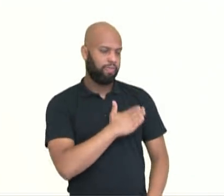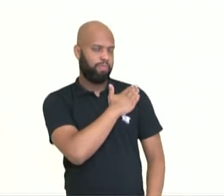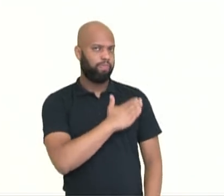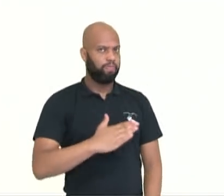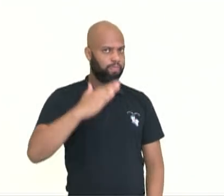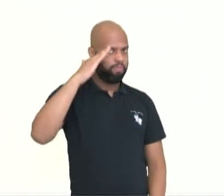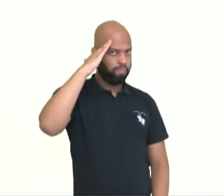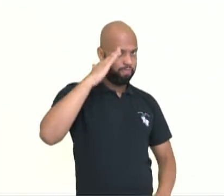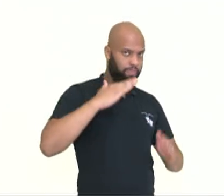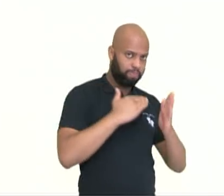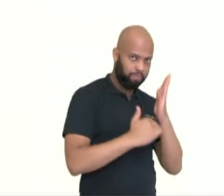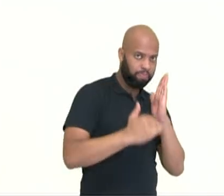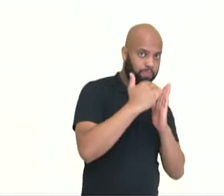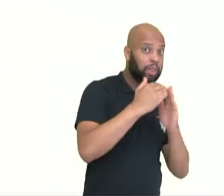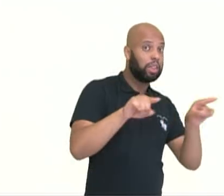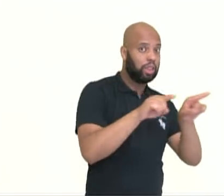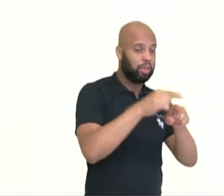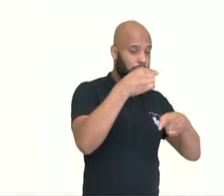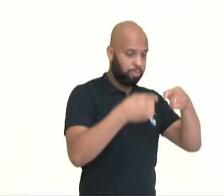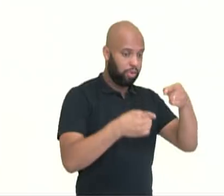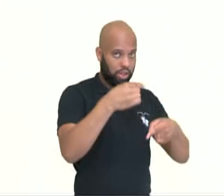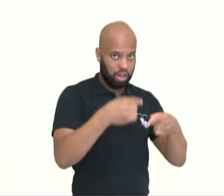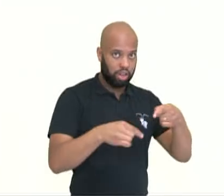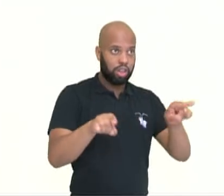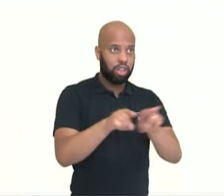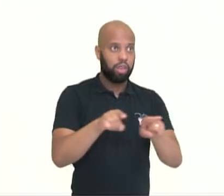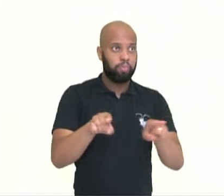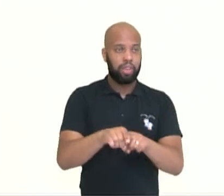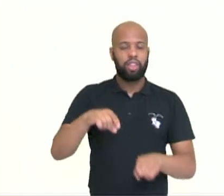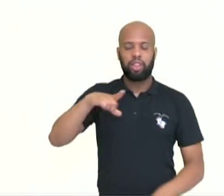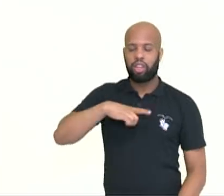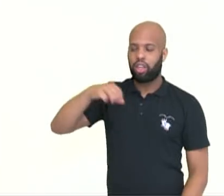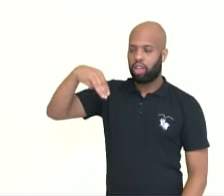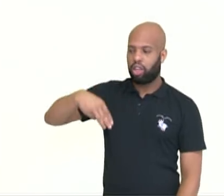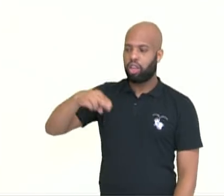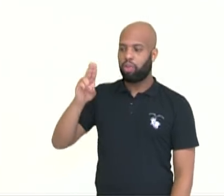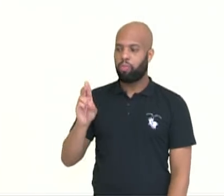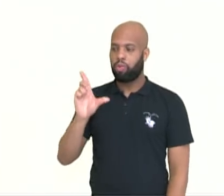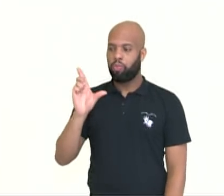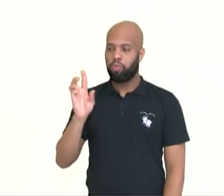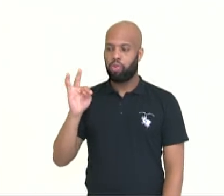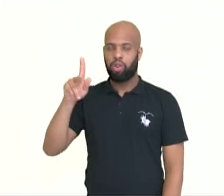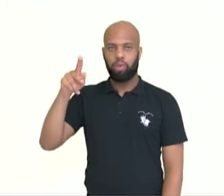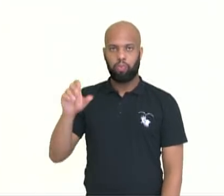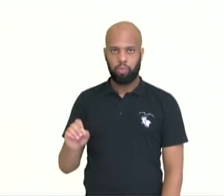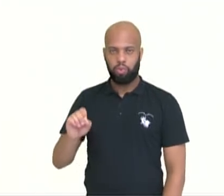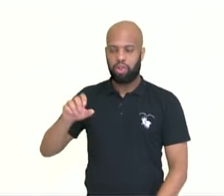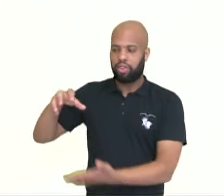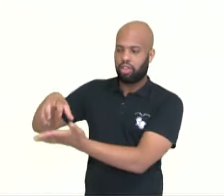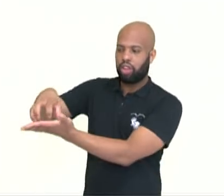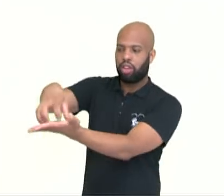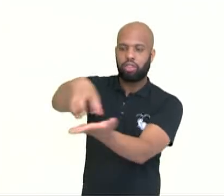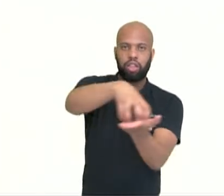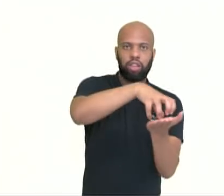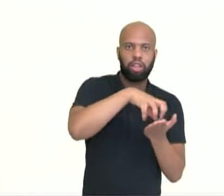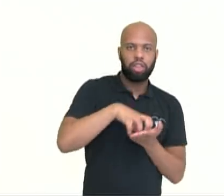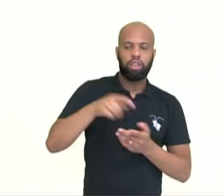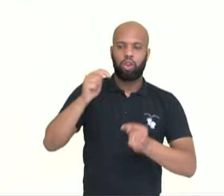dos Estados Unidos e multi para designar os múltiplos centros de poder e econômico. Então, quando a gente for falar